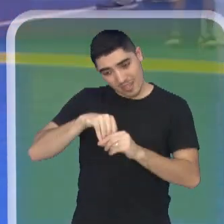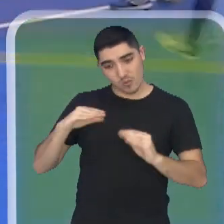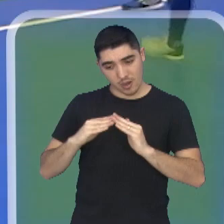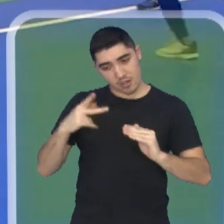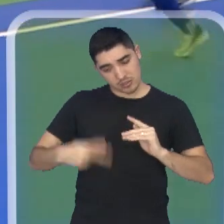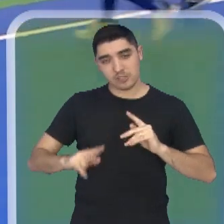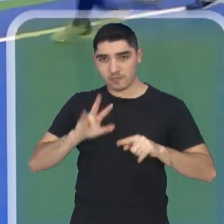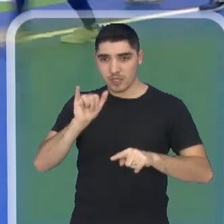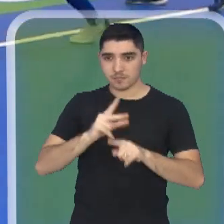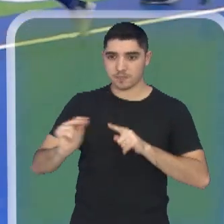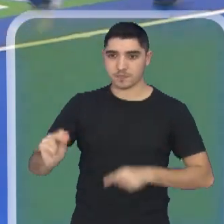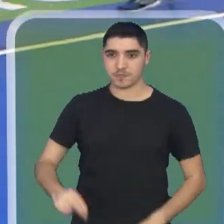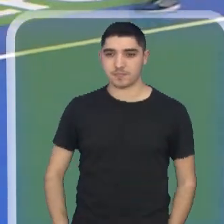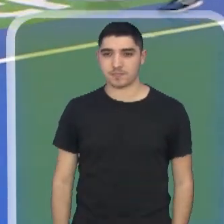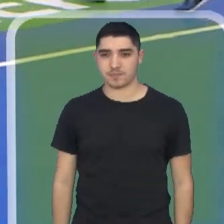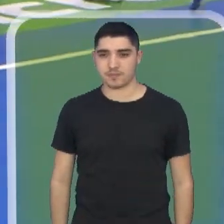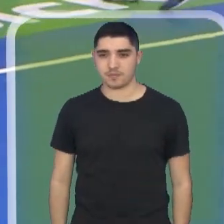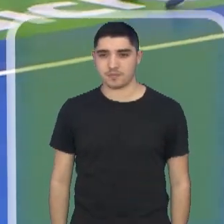casa.